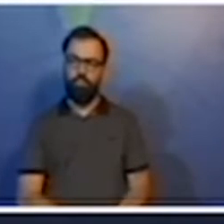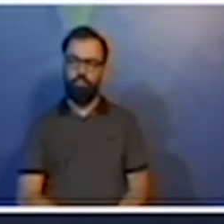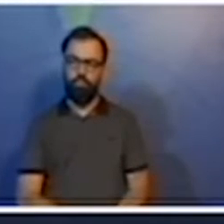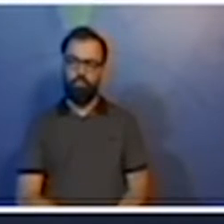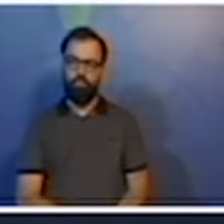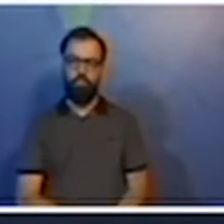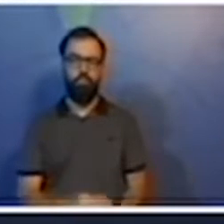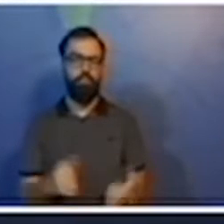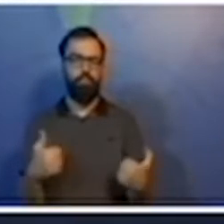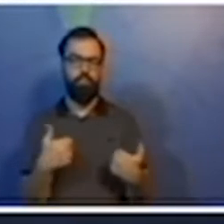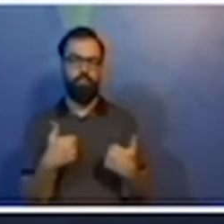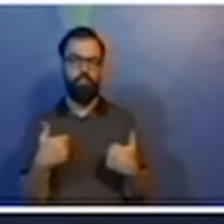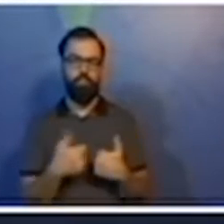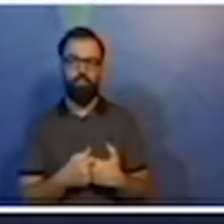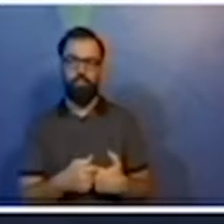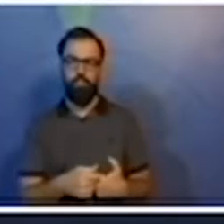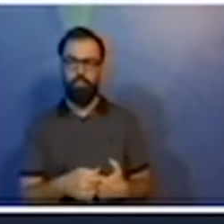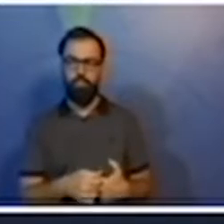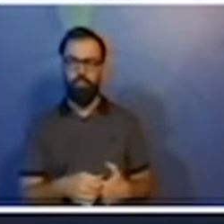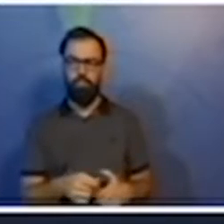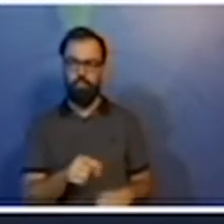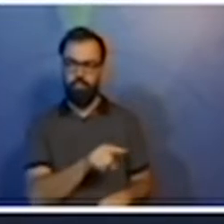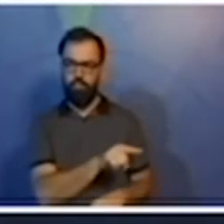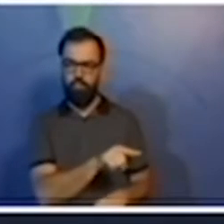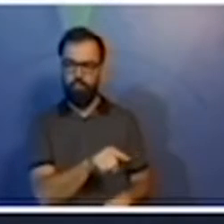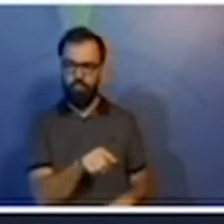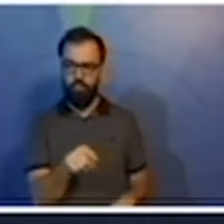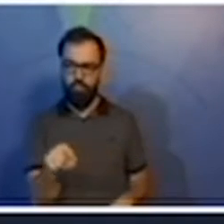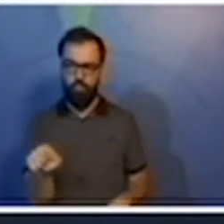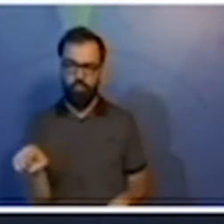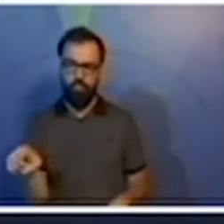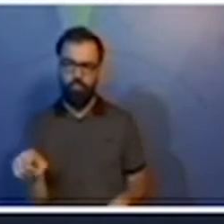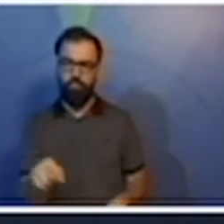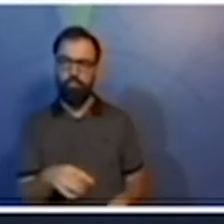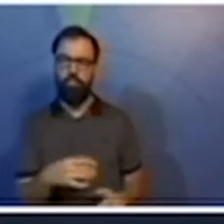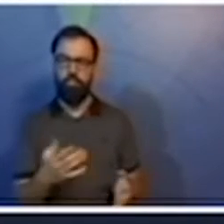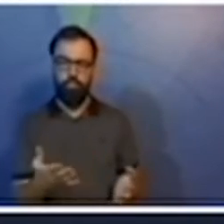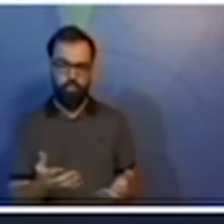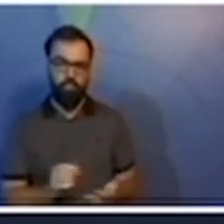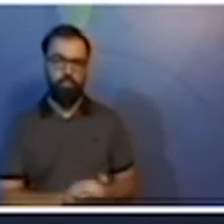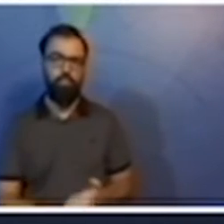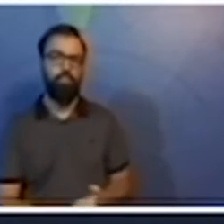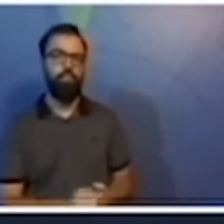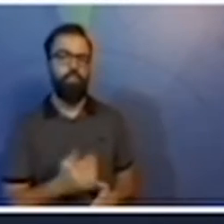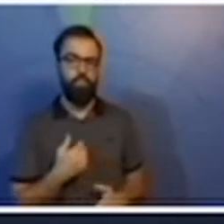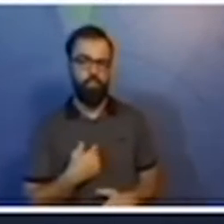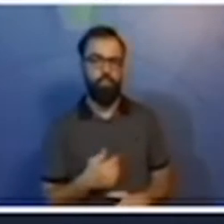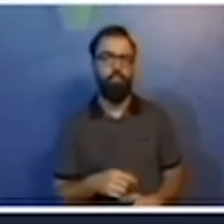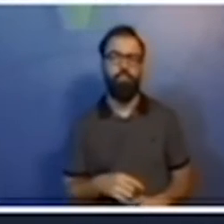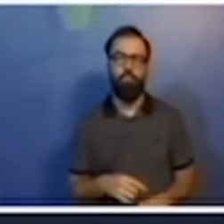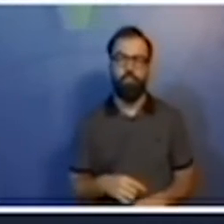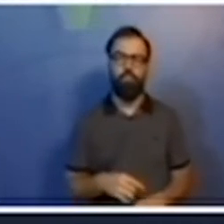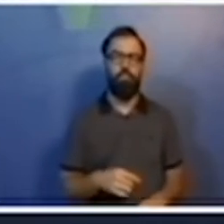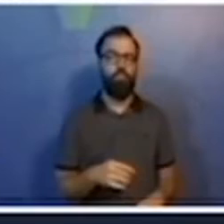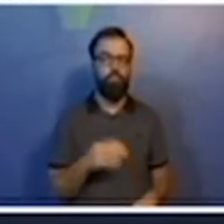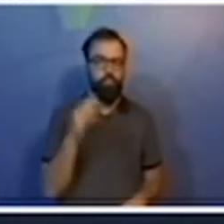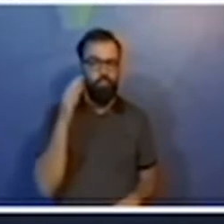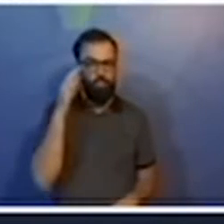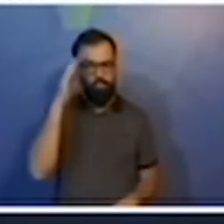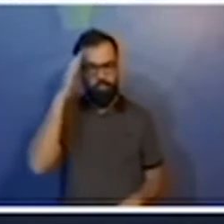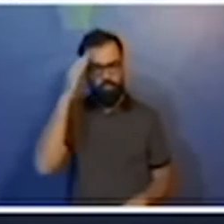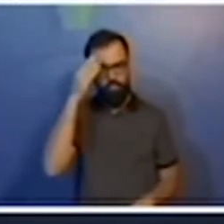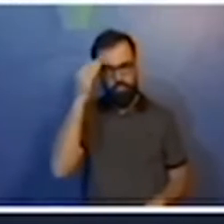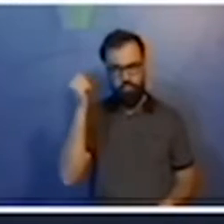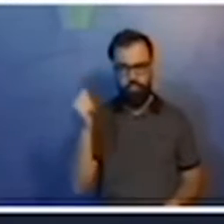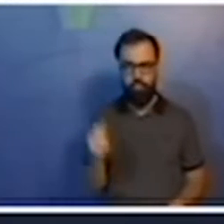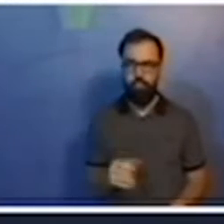O mais perto é esse daqui, ó. Portanto, eu sei que a minha solução,